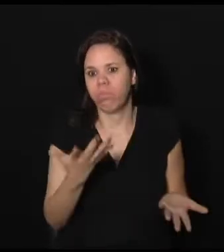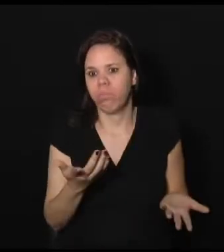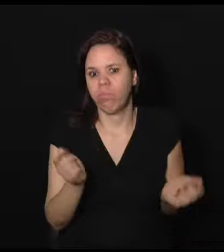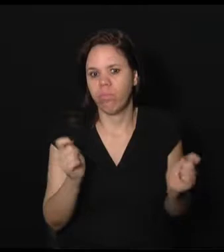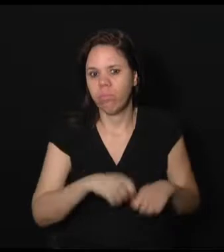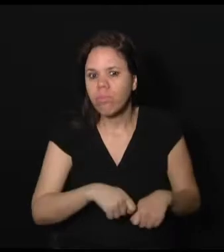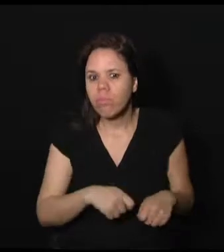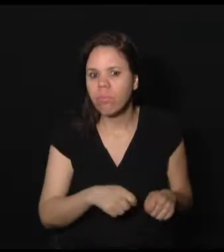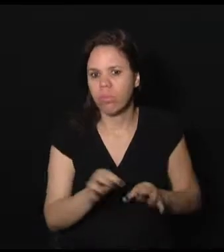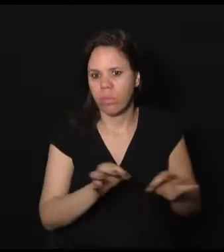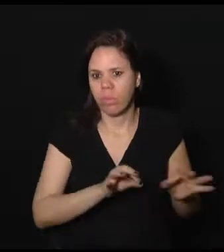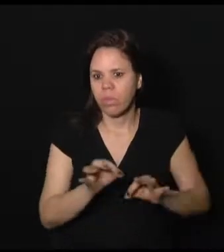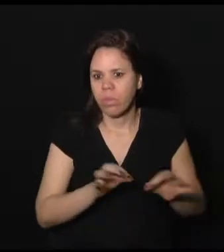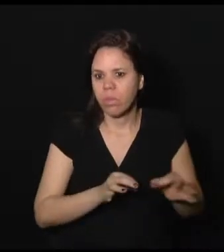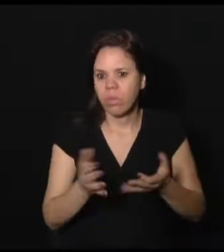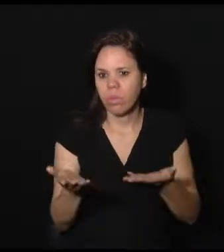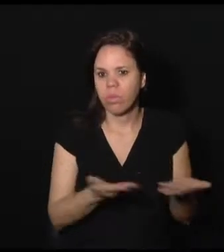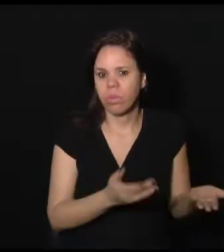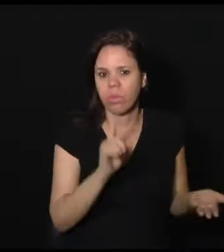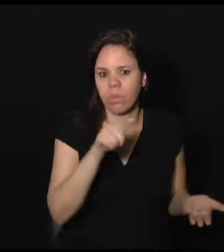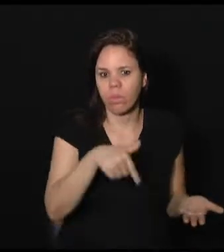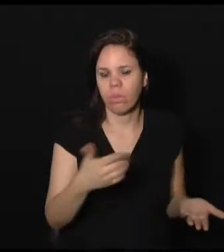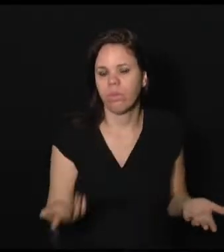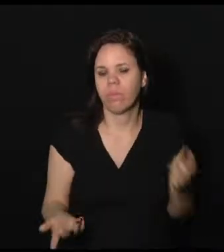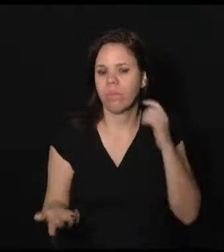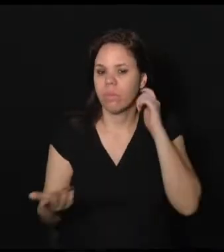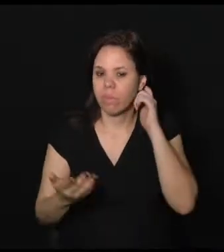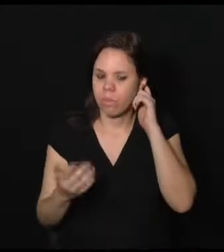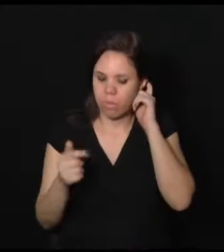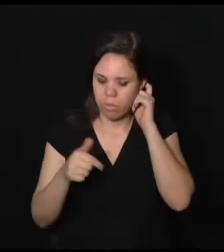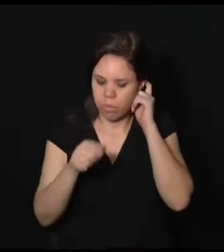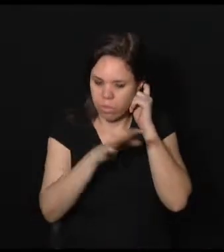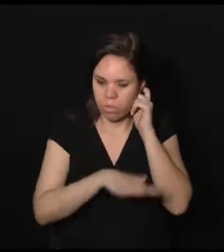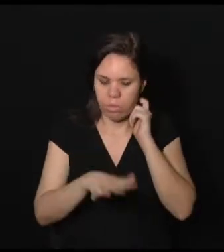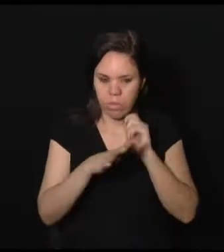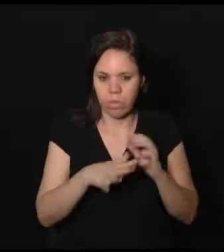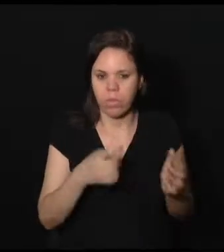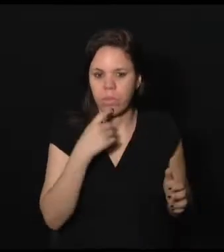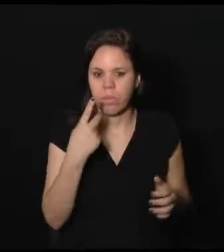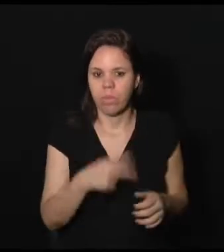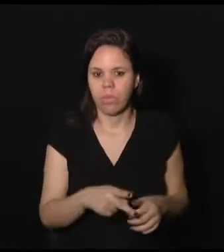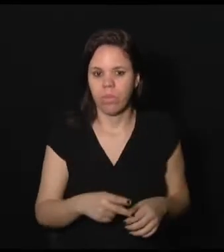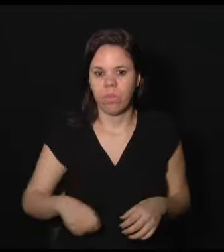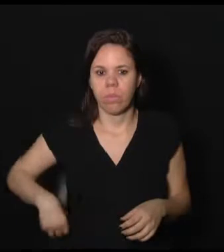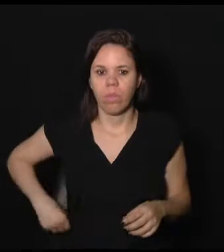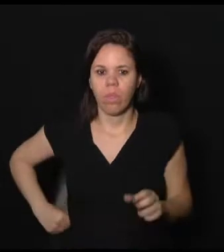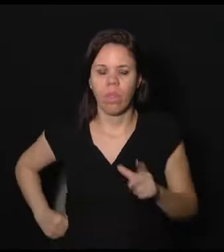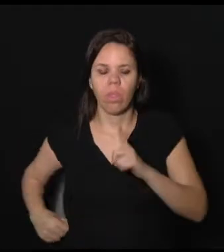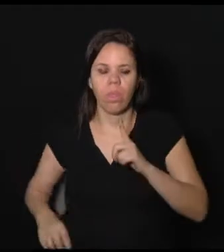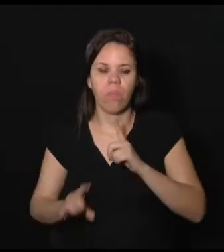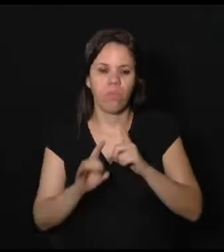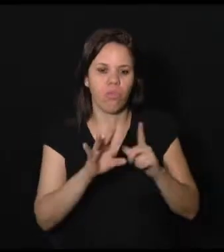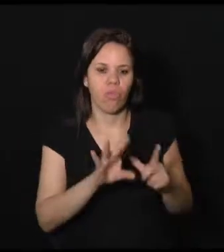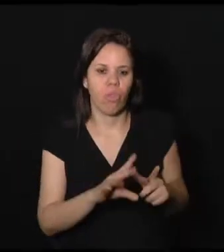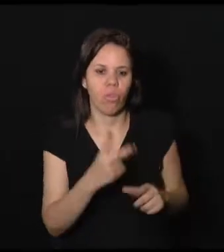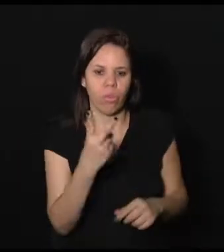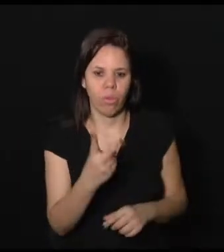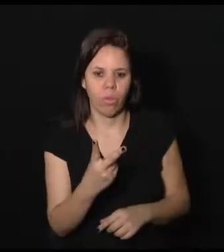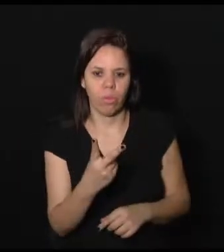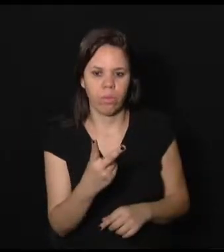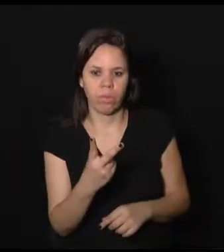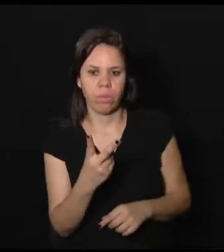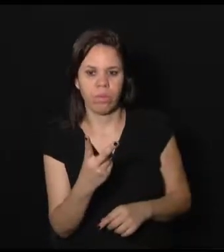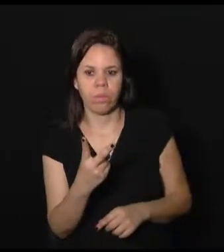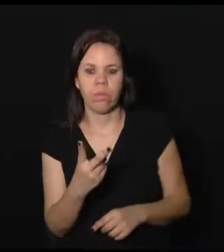preparados para receber isso? Hoje, aqui na nossa região aqui de Campinas, nós temos apenas 2, fora a